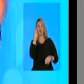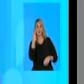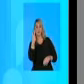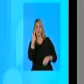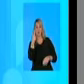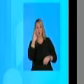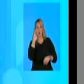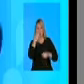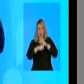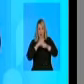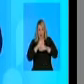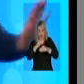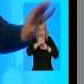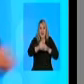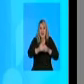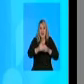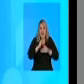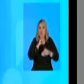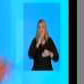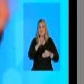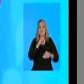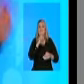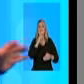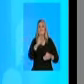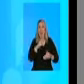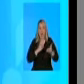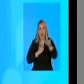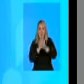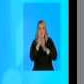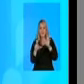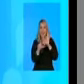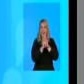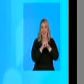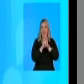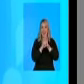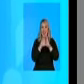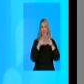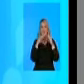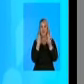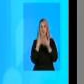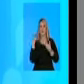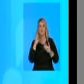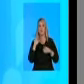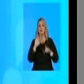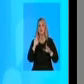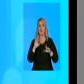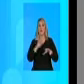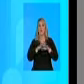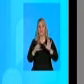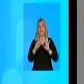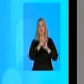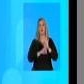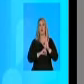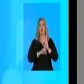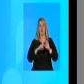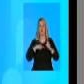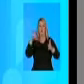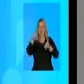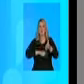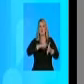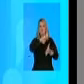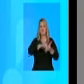ano para o outro. E fez isso sem avisar ninguém, sem aprovar lei na Câmara de Vereadores. Fez por decreto. Eu vou cancelar o decreto,